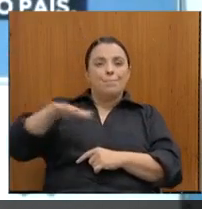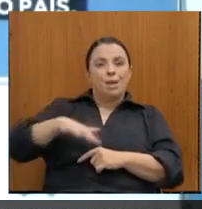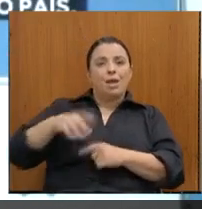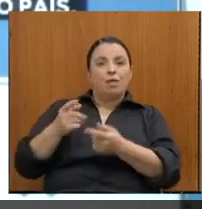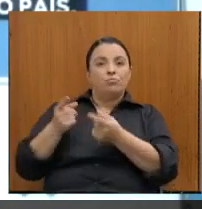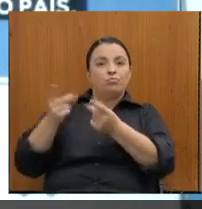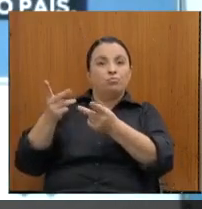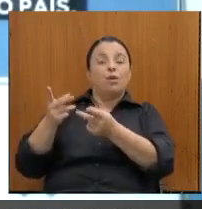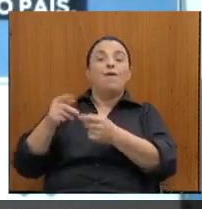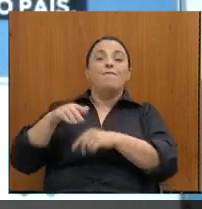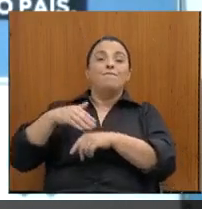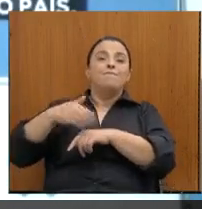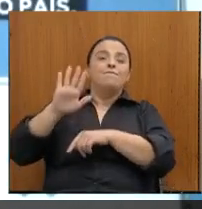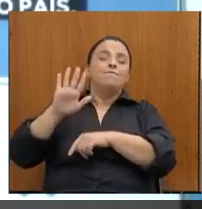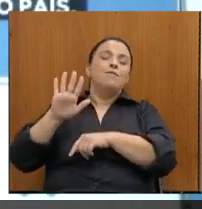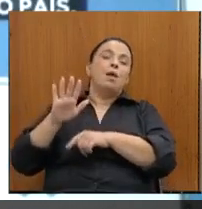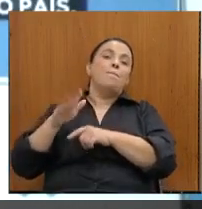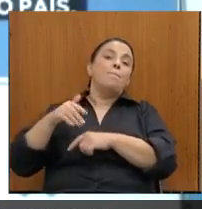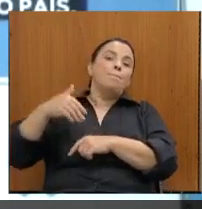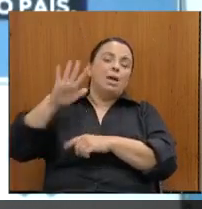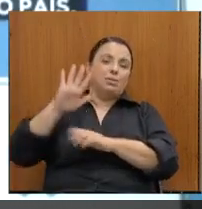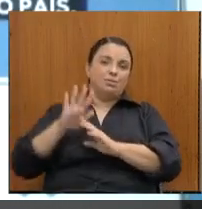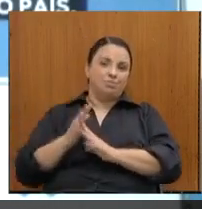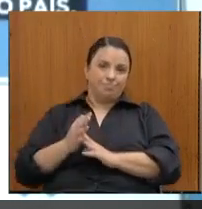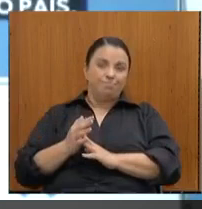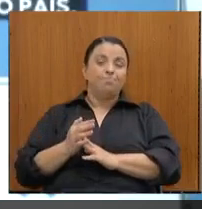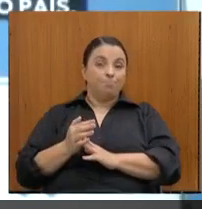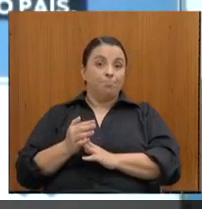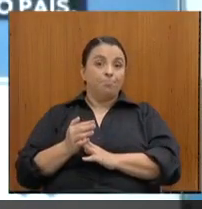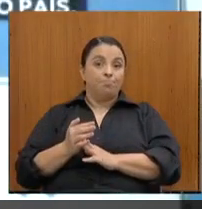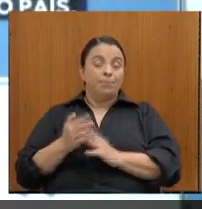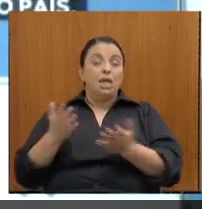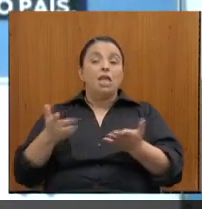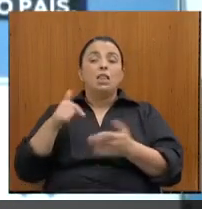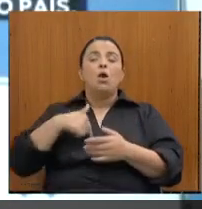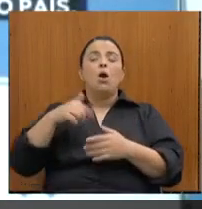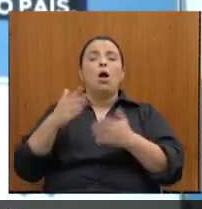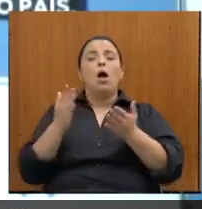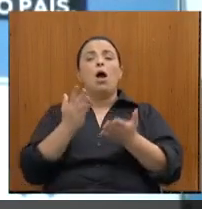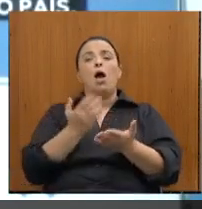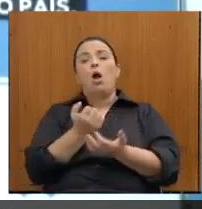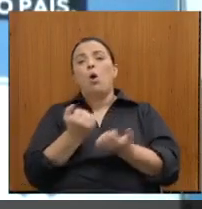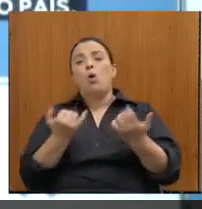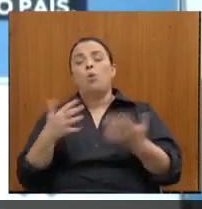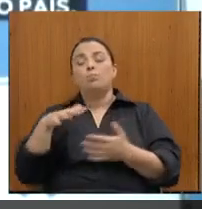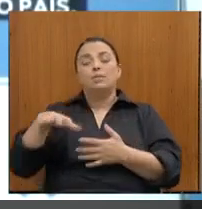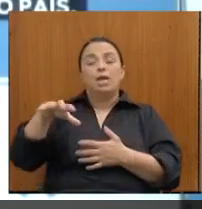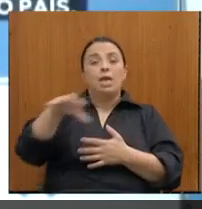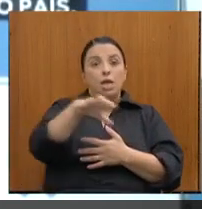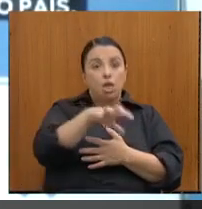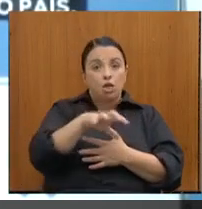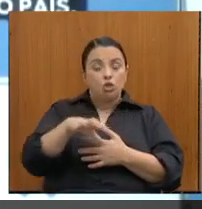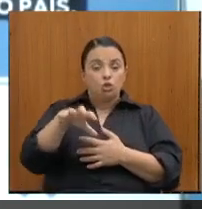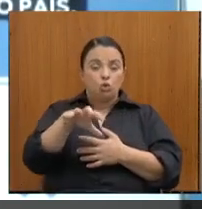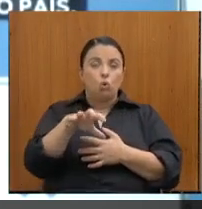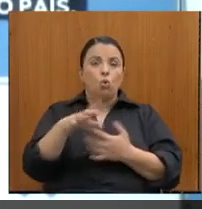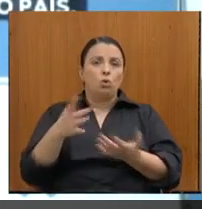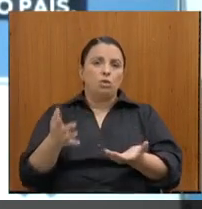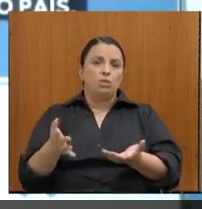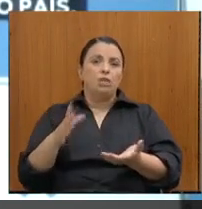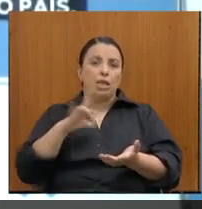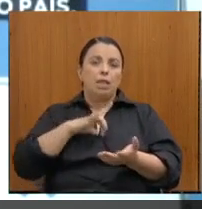é muito maior tão regiões que estão regiões menos favorecidas